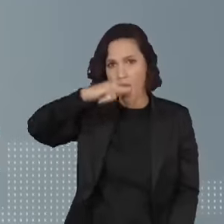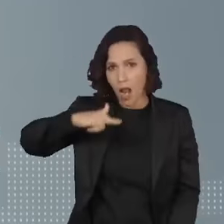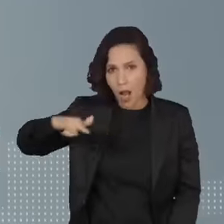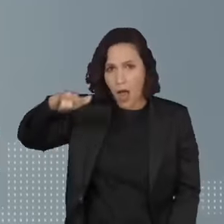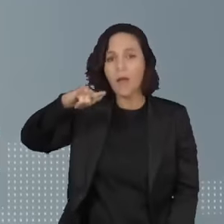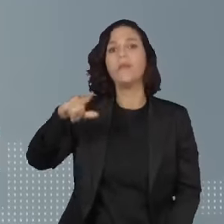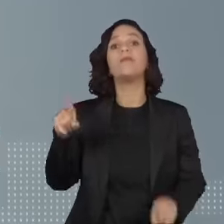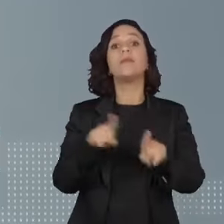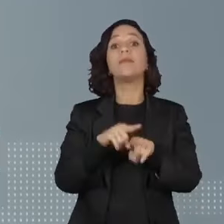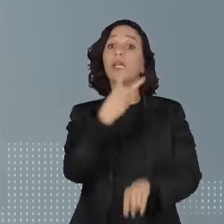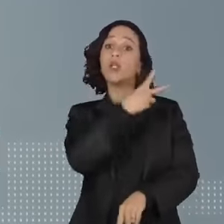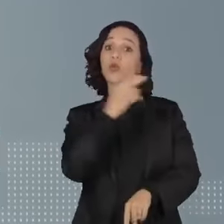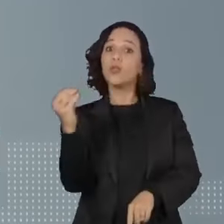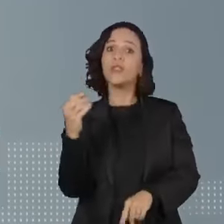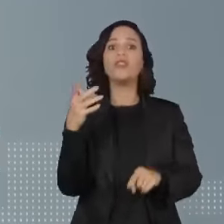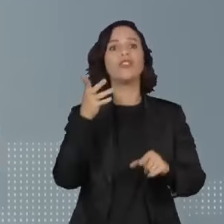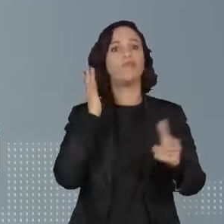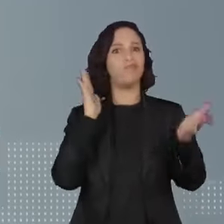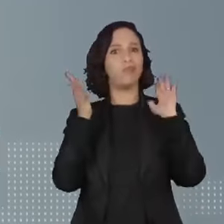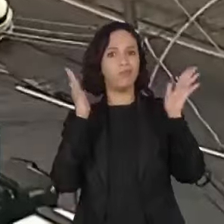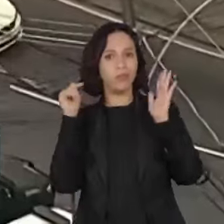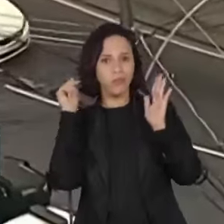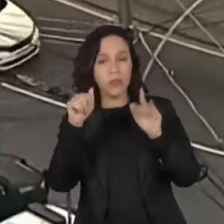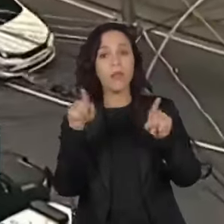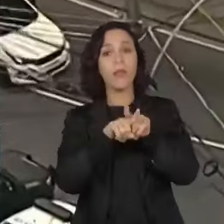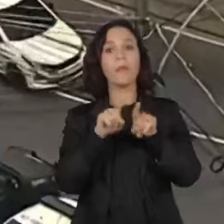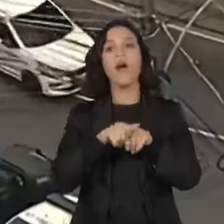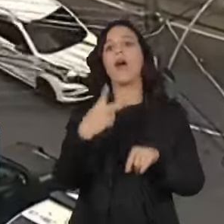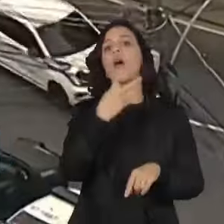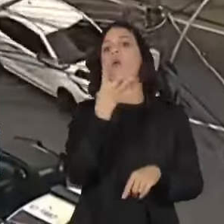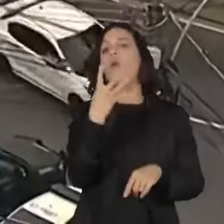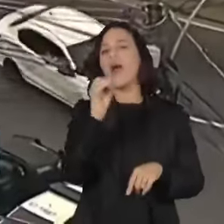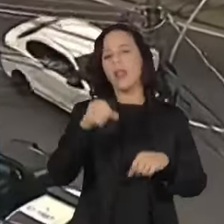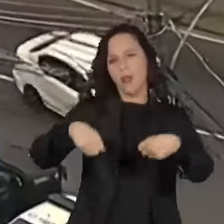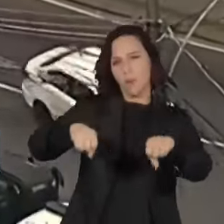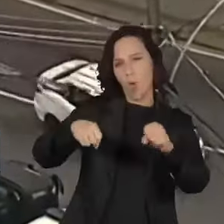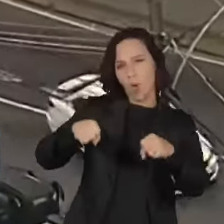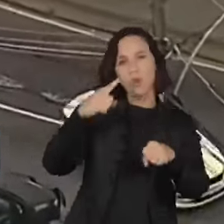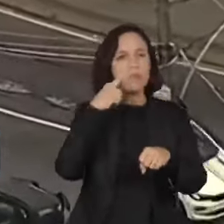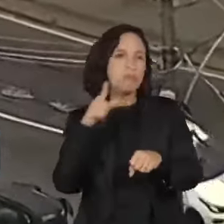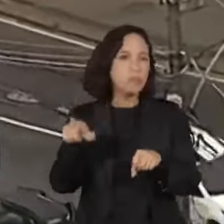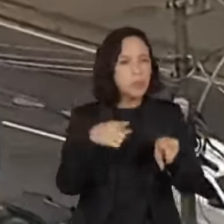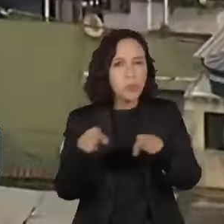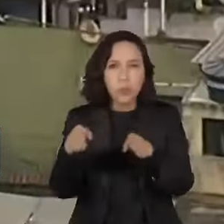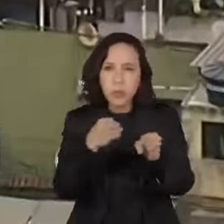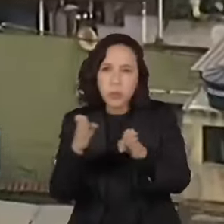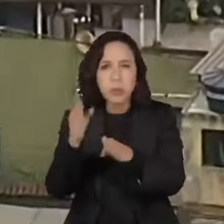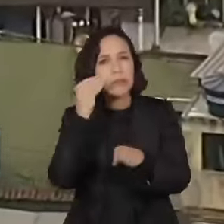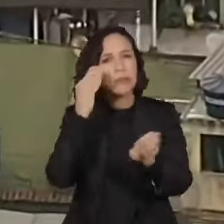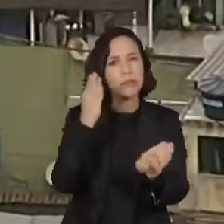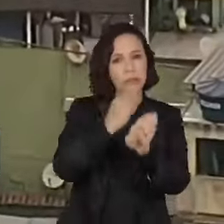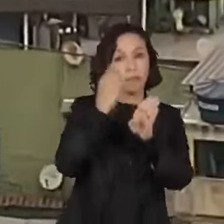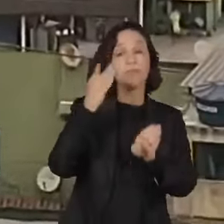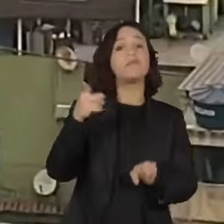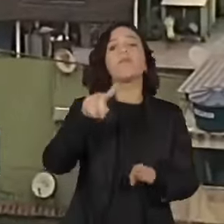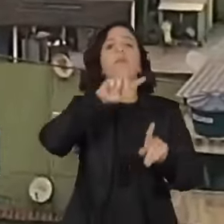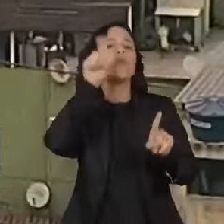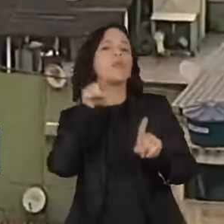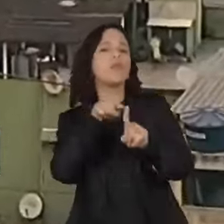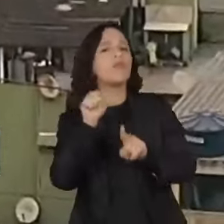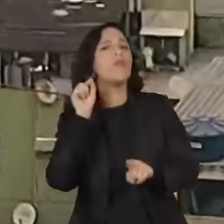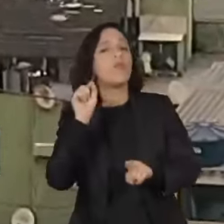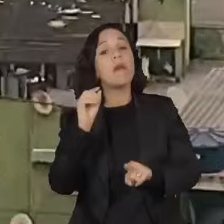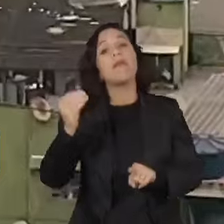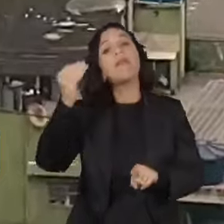200 viaturas e 40 motocicletas de acordo com as autoridades o objetivo é